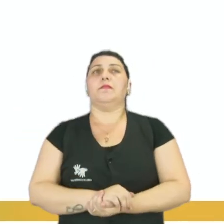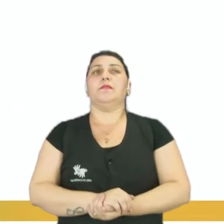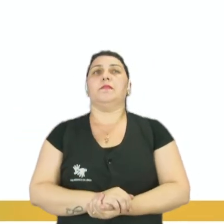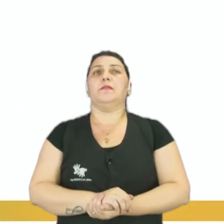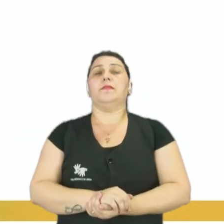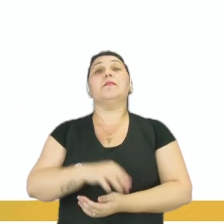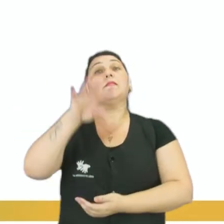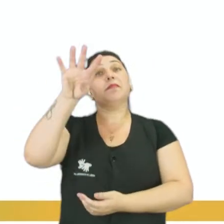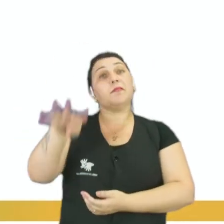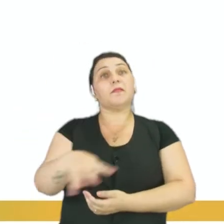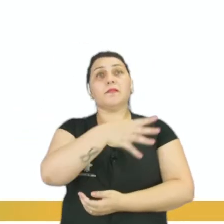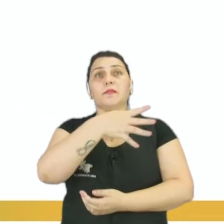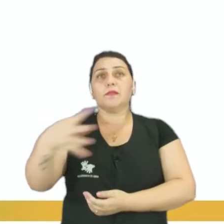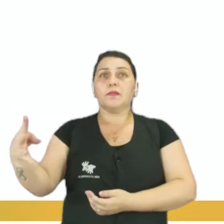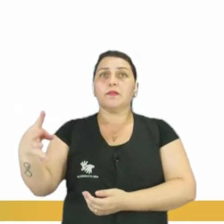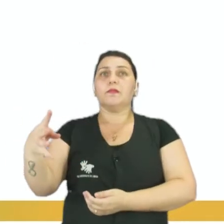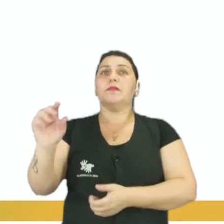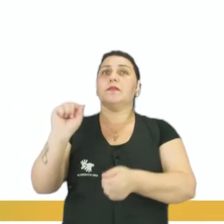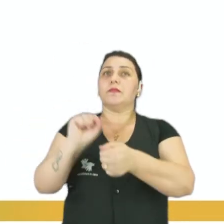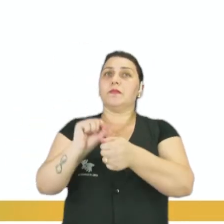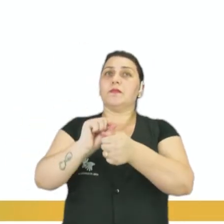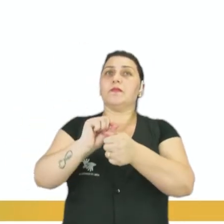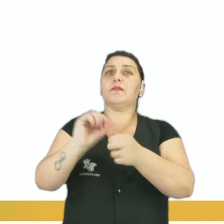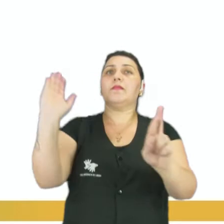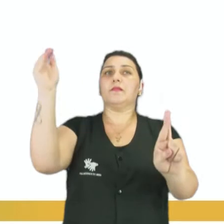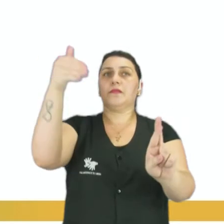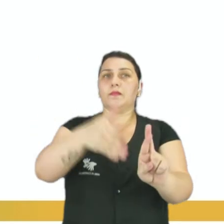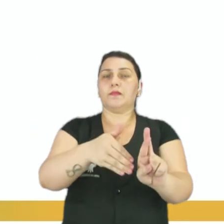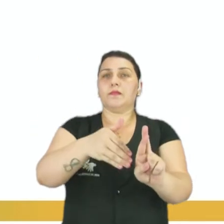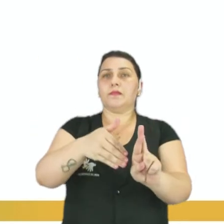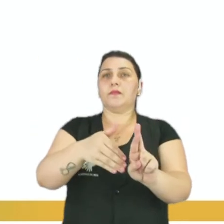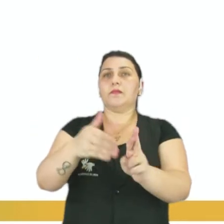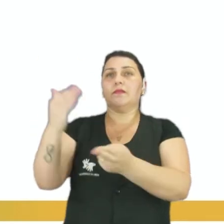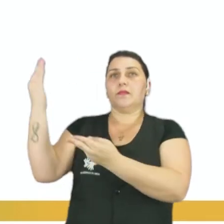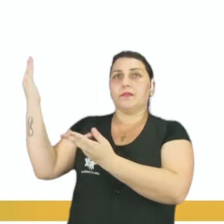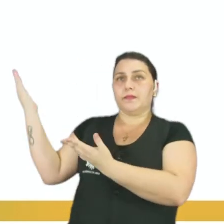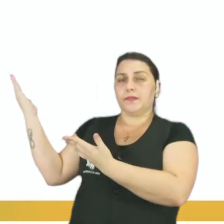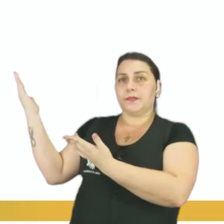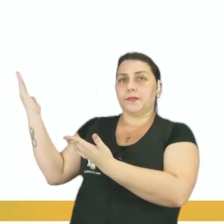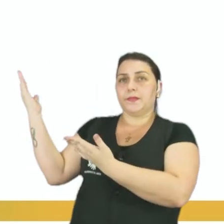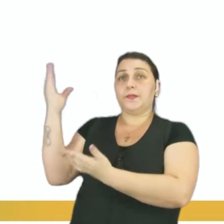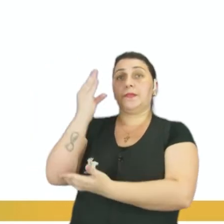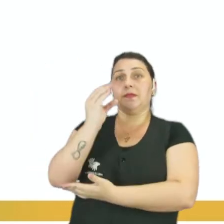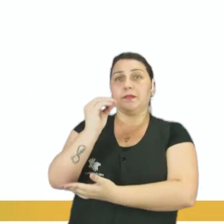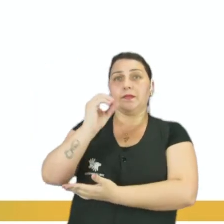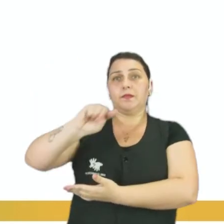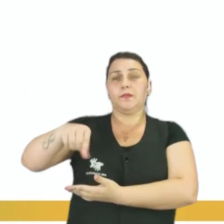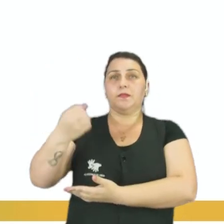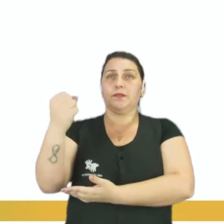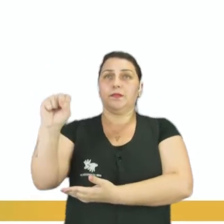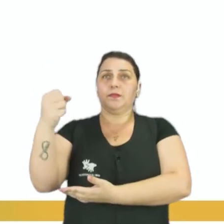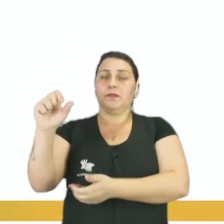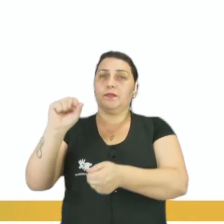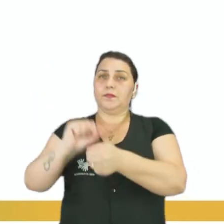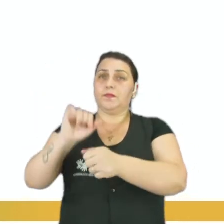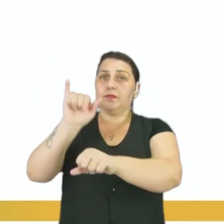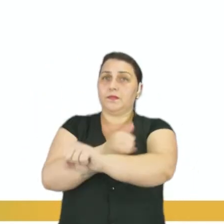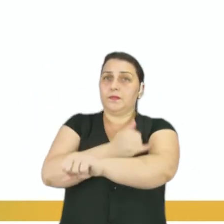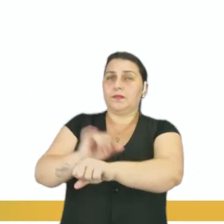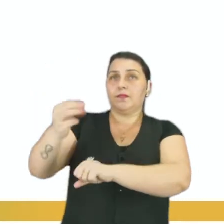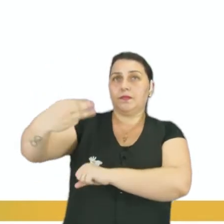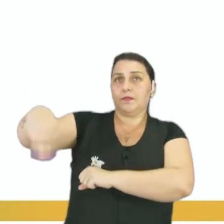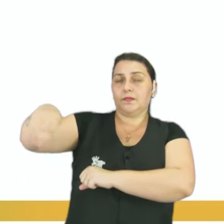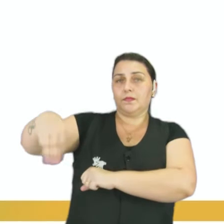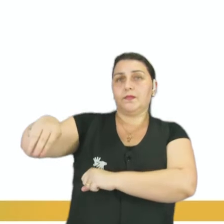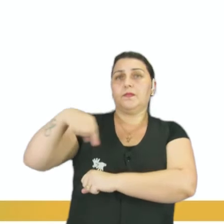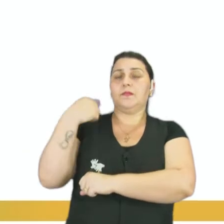metro e aí você vai preencher aí a tabela né 0,8 do comprimento e fazendo essa estratégia de